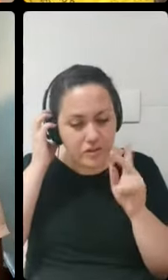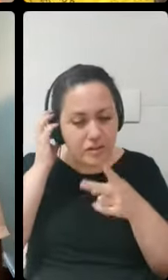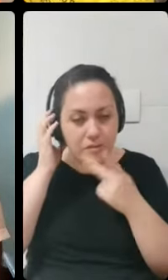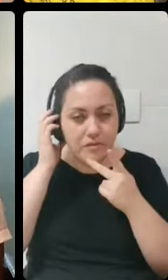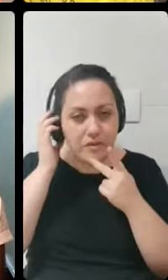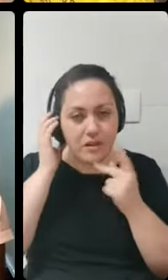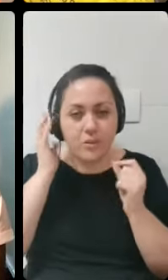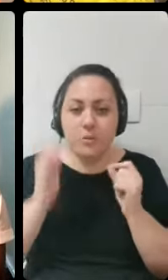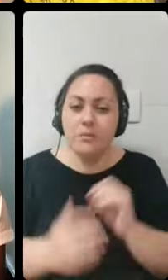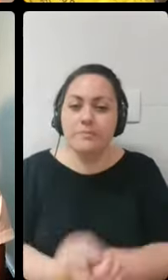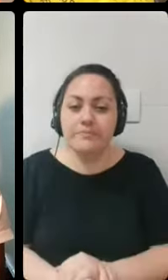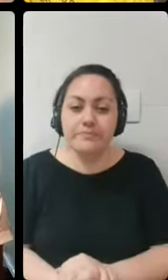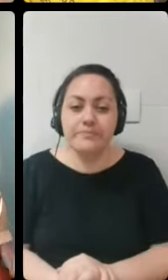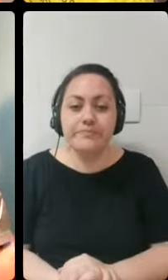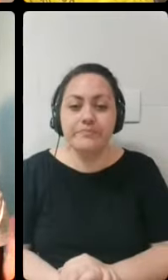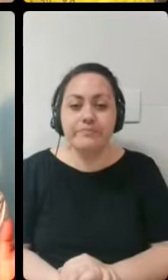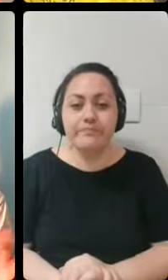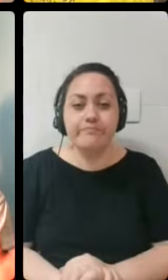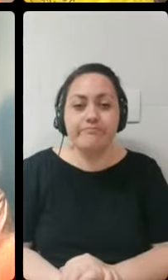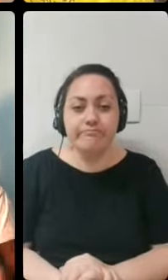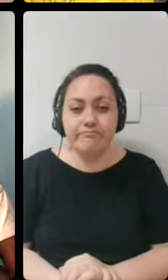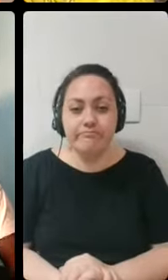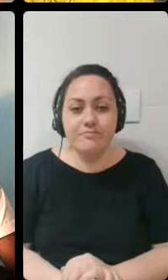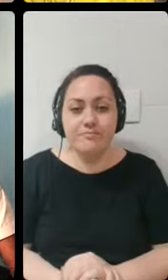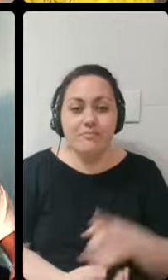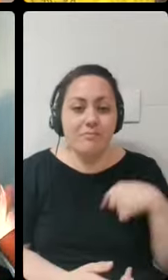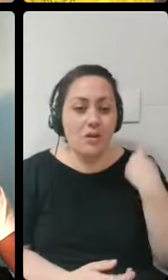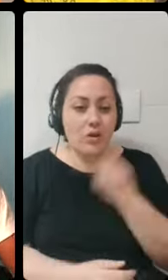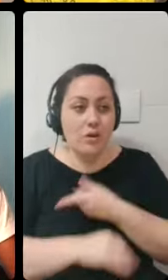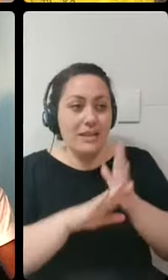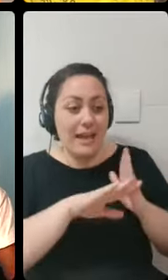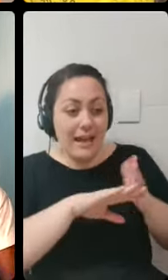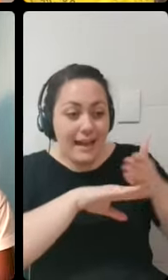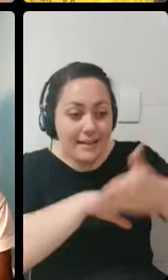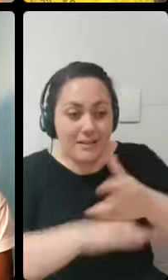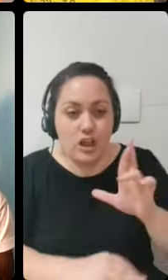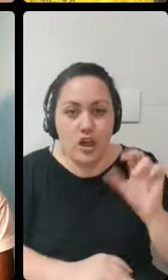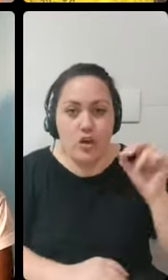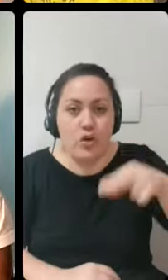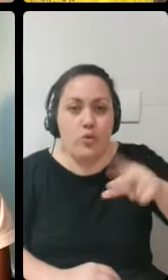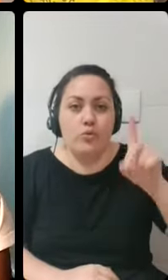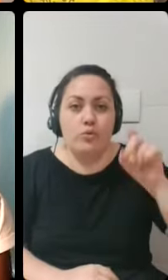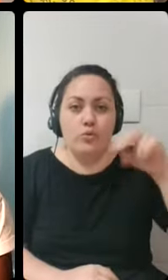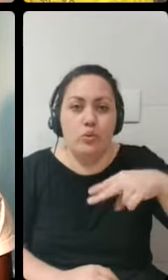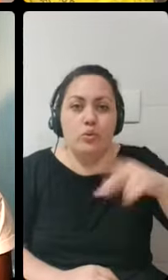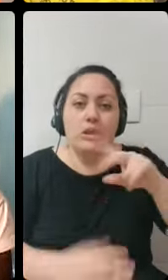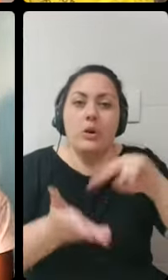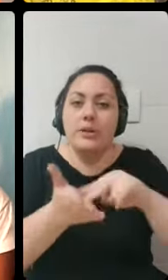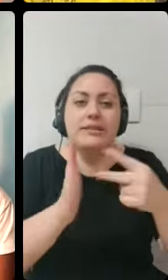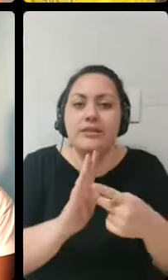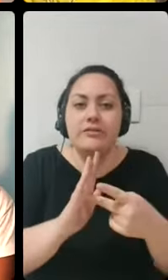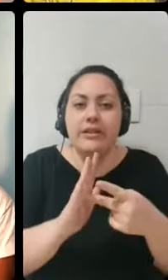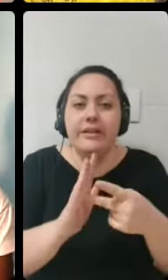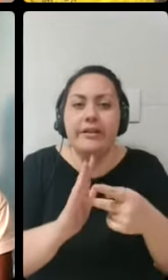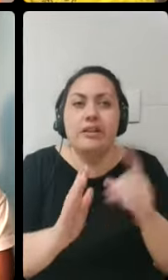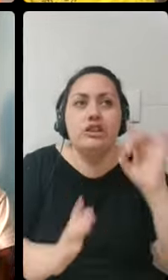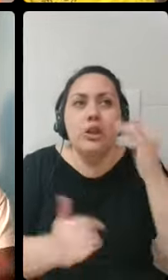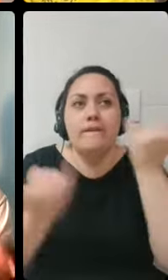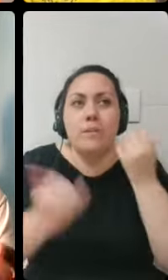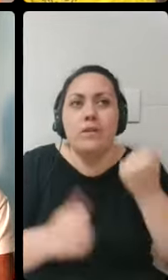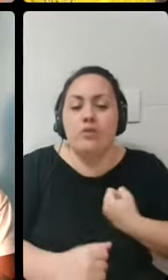iam acontecer, mas não iam ser mais assim, dados, né? Tipo, ai, tantas pessoas. Ia ser Dona Loura, o Juan